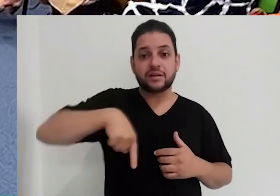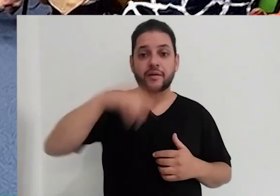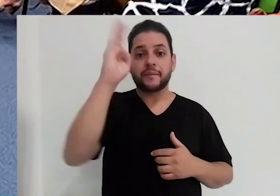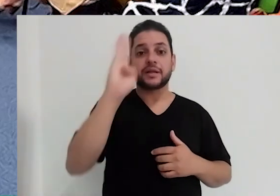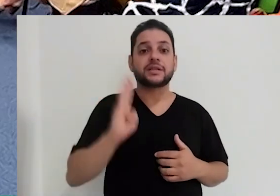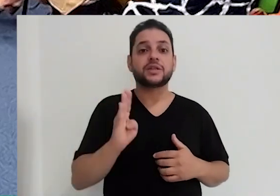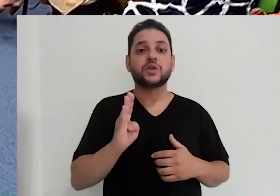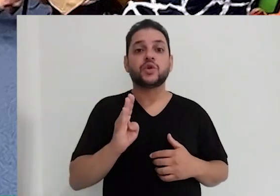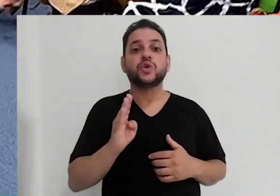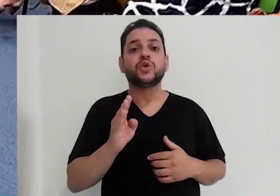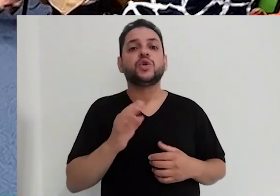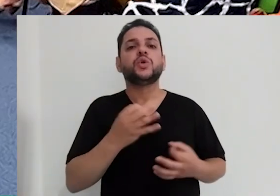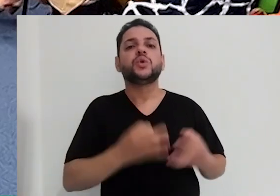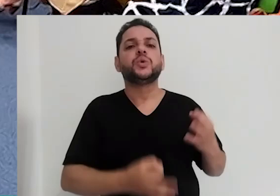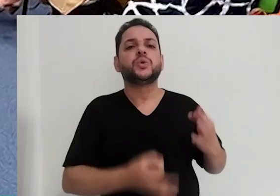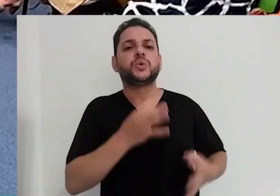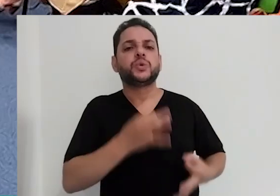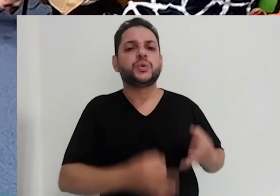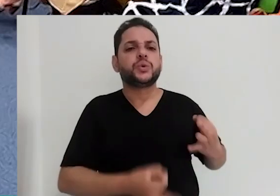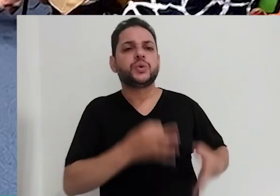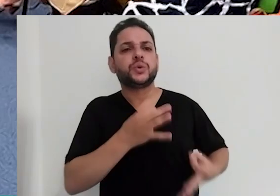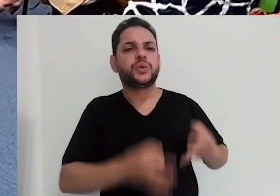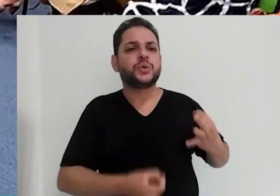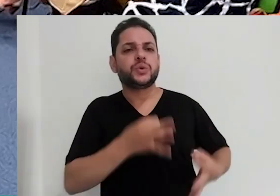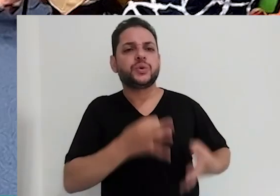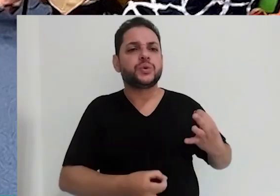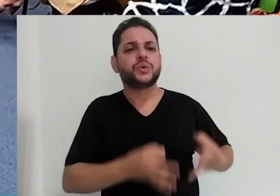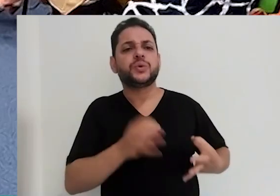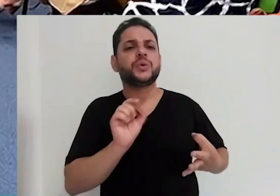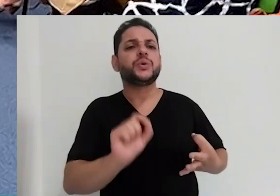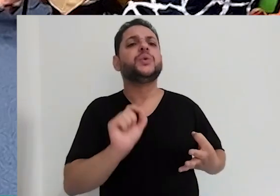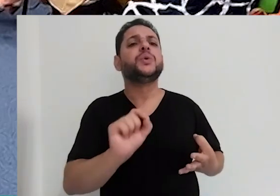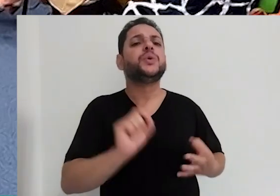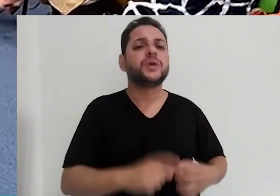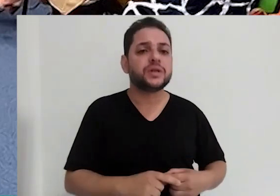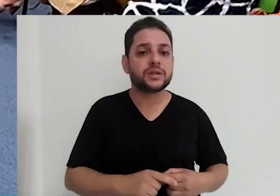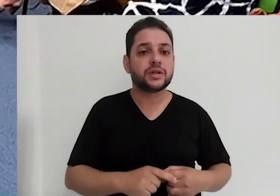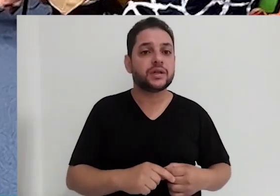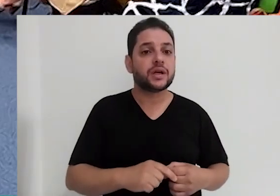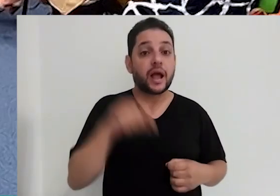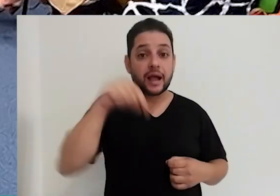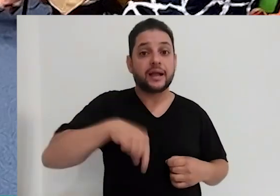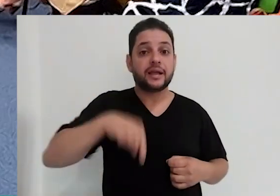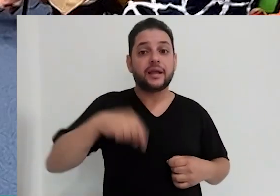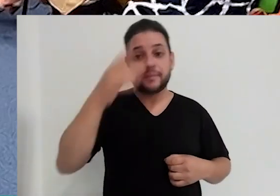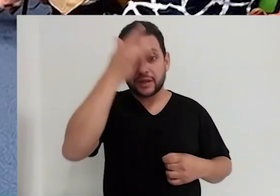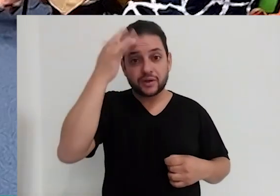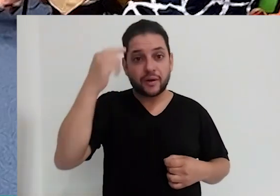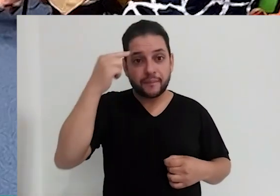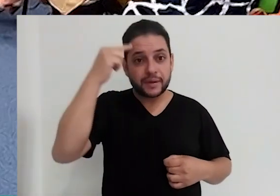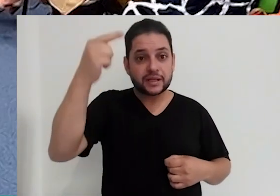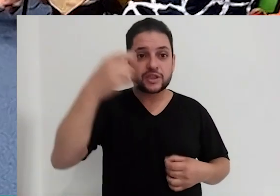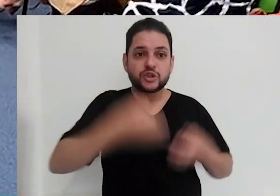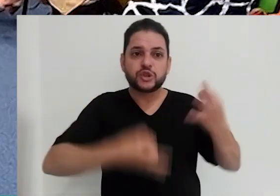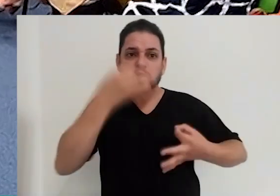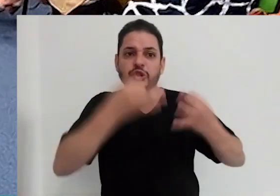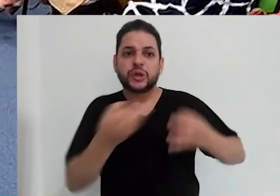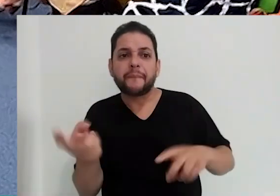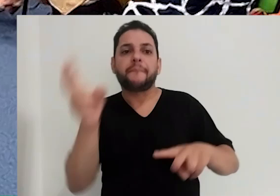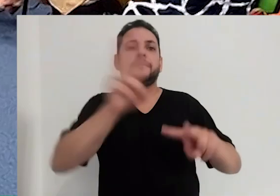justiça pelo menos aqui no Brasil o que que é justiça paraas pessoas justiça é prisão